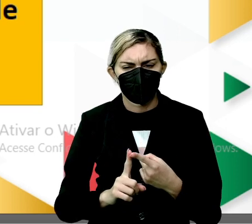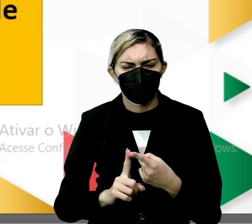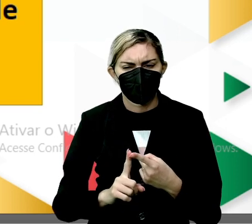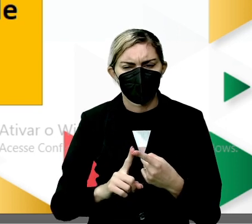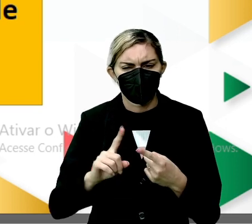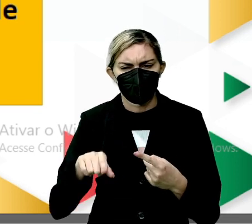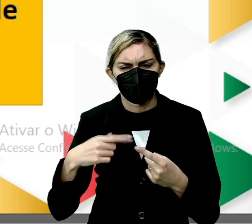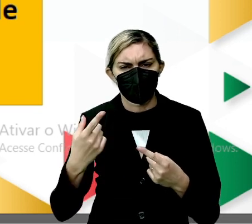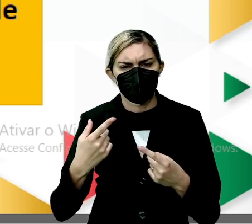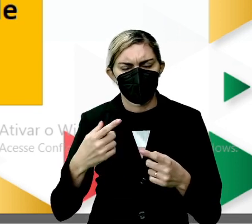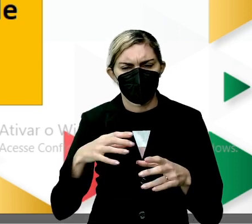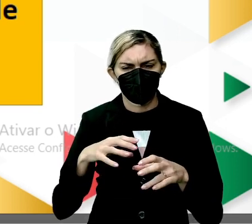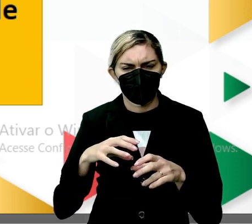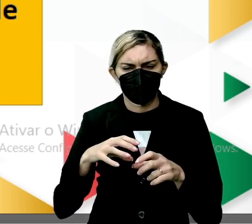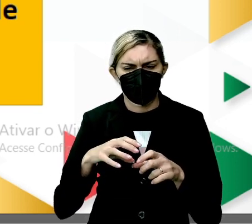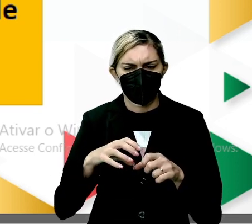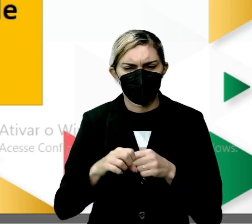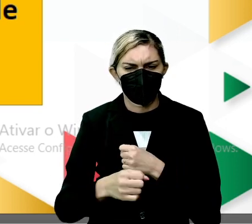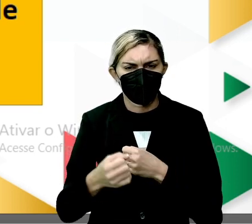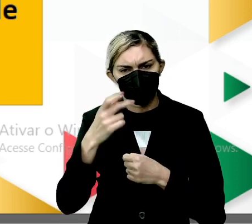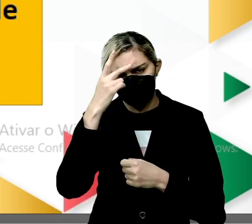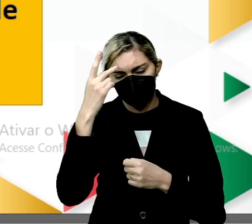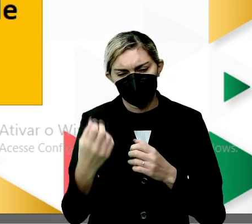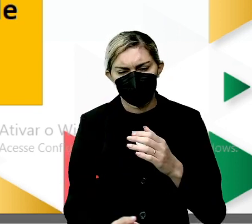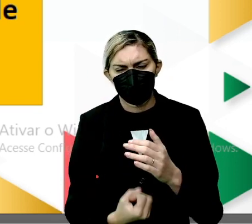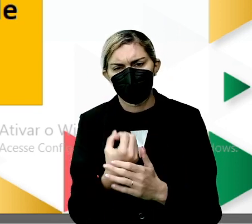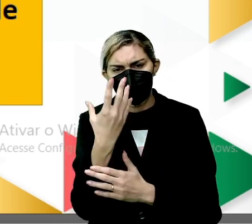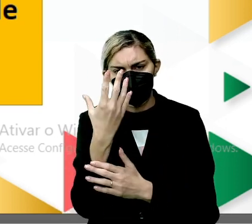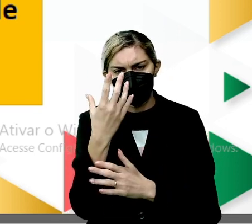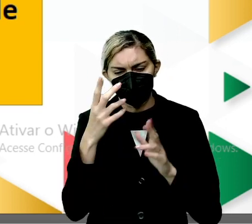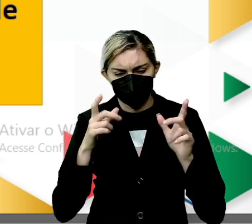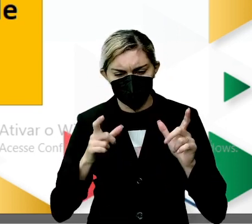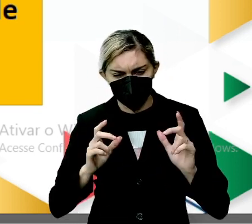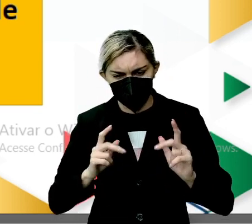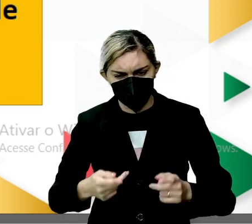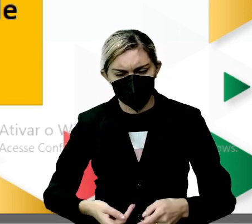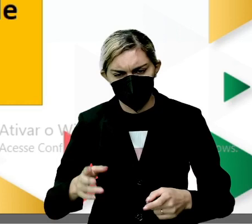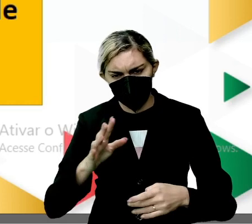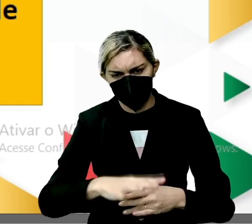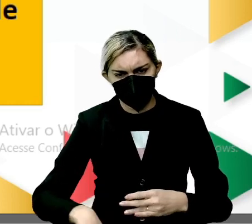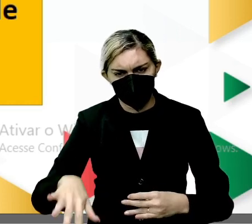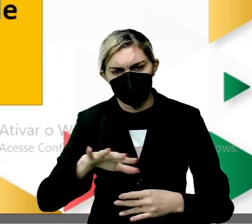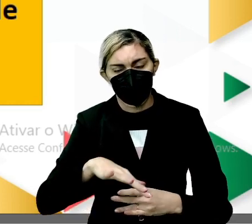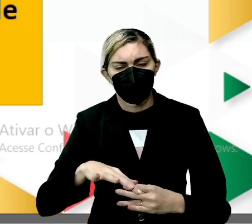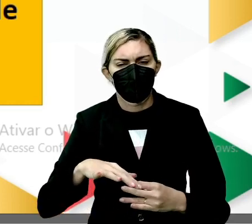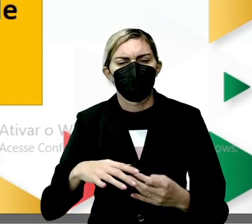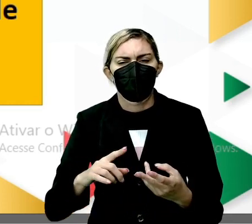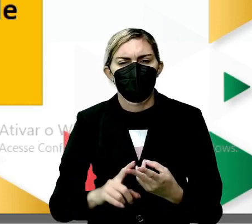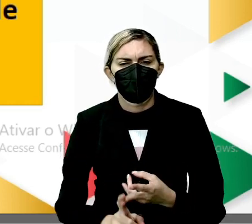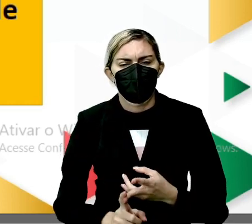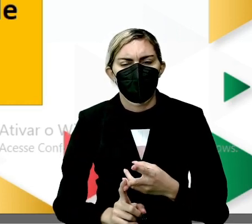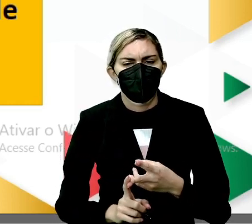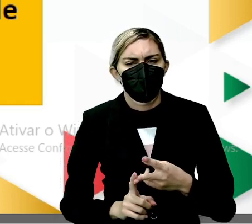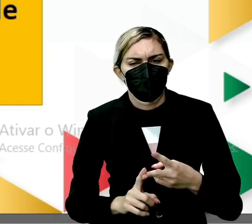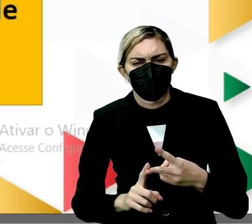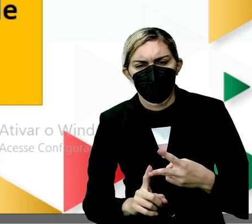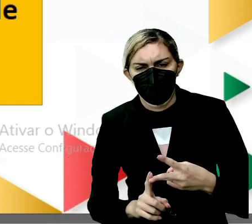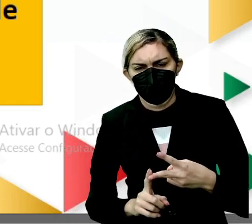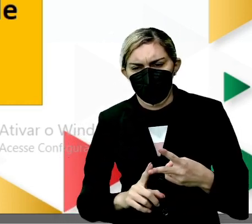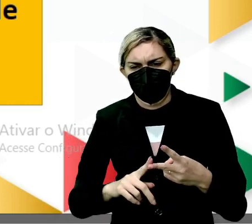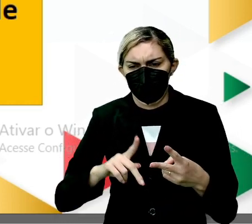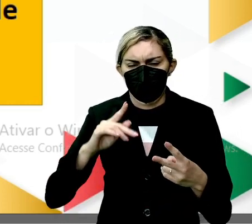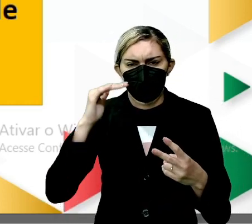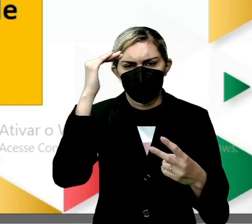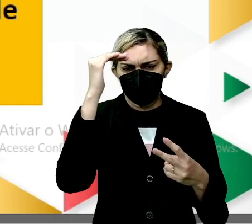da formação dos mundos e da criação dos seres animados e inanimados. A segunda parte, dos